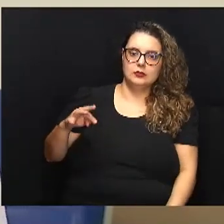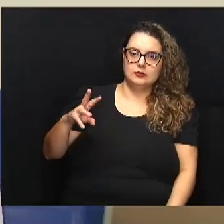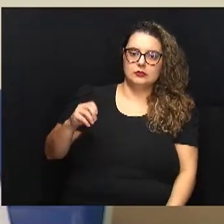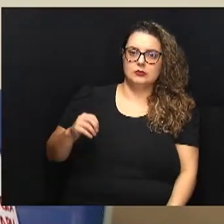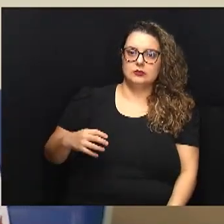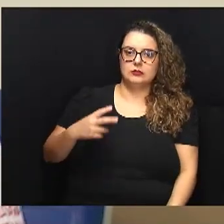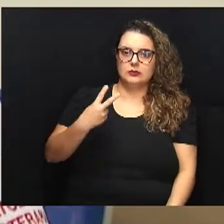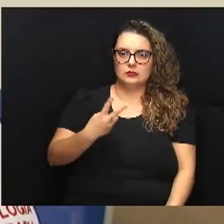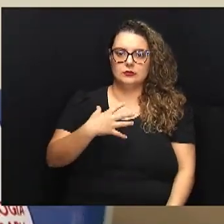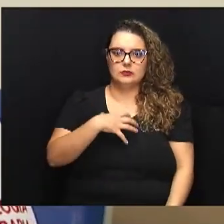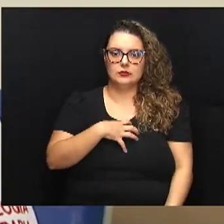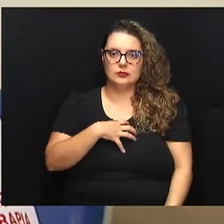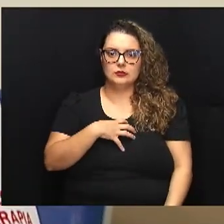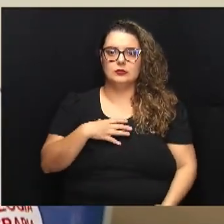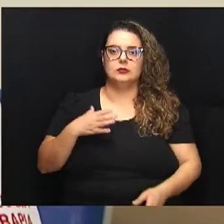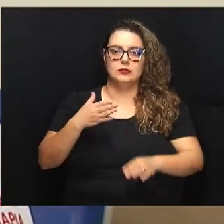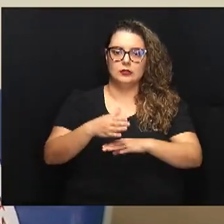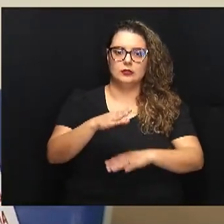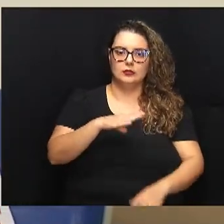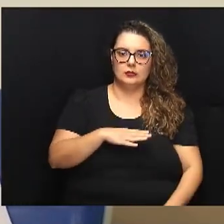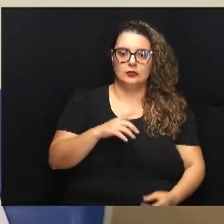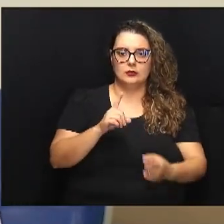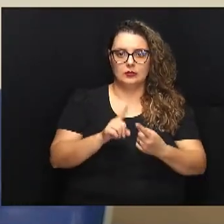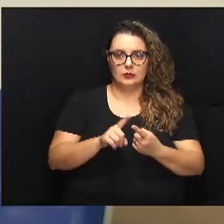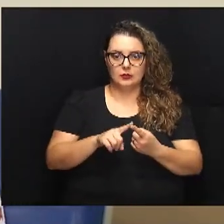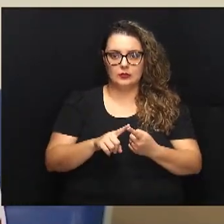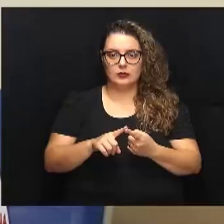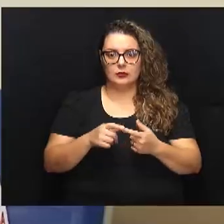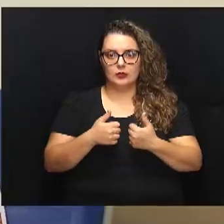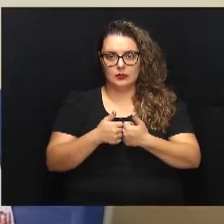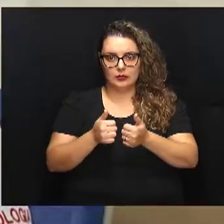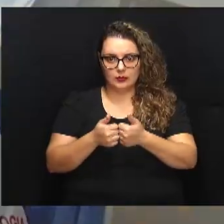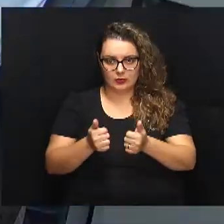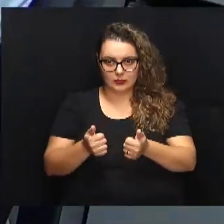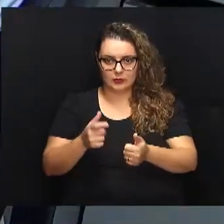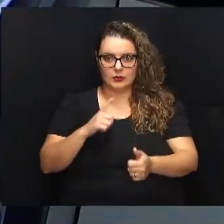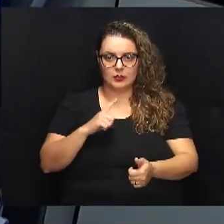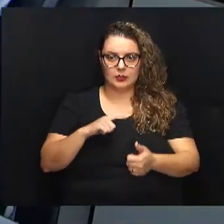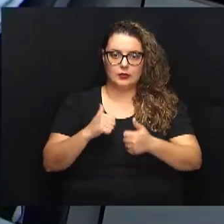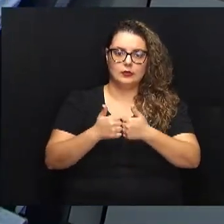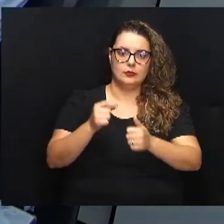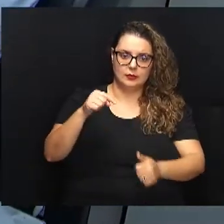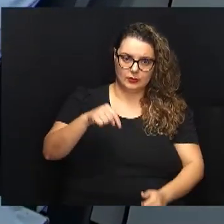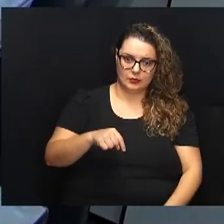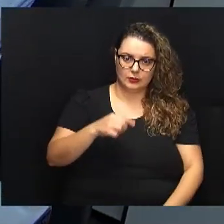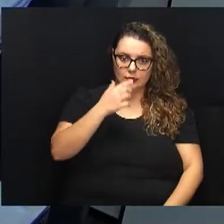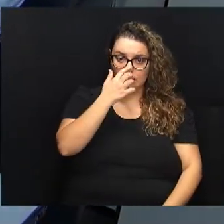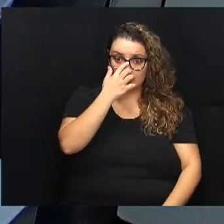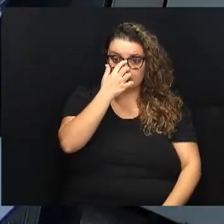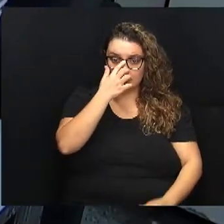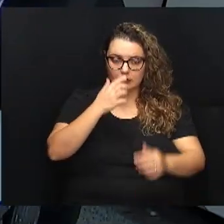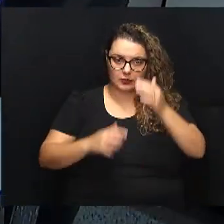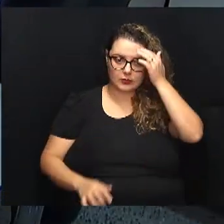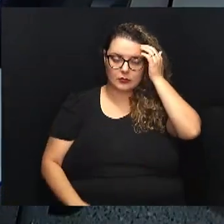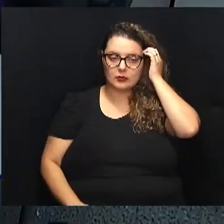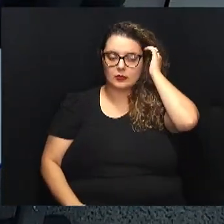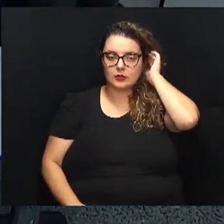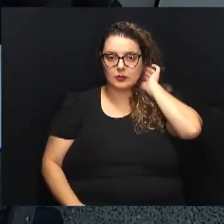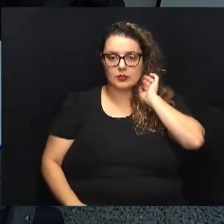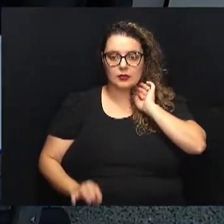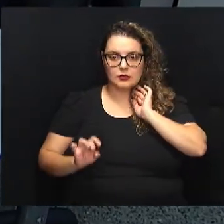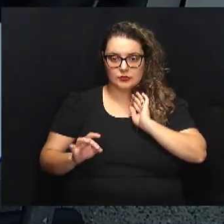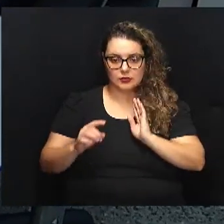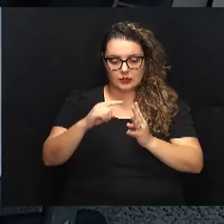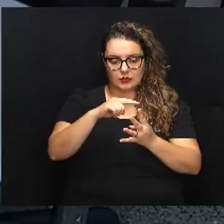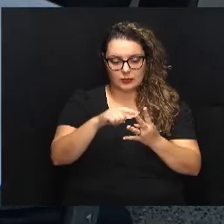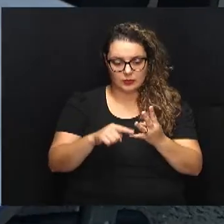2 formas de ir até essas cidades. Uma com ônibus, temos um ônibus aqui, mas aí, como só tem 4 cadeiras dentro